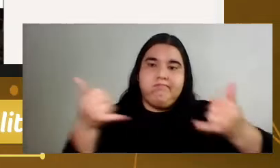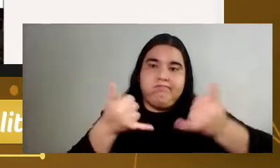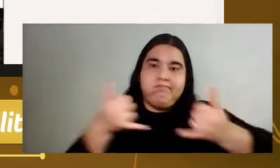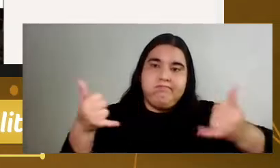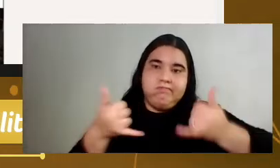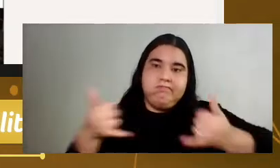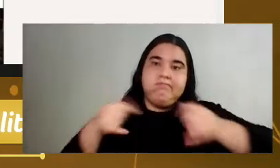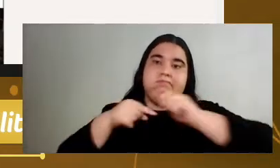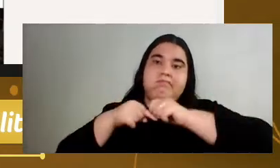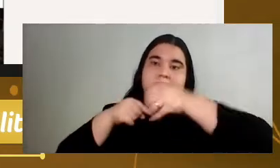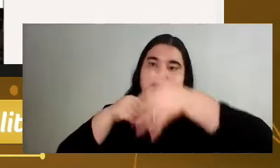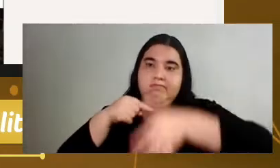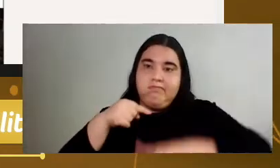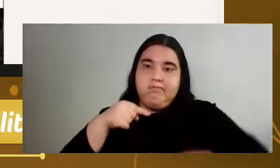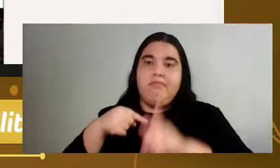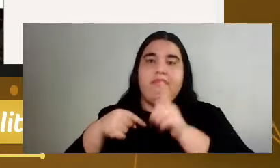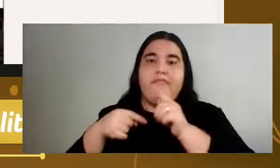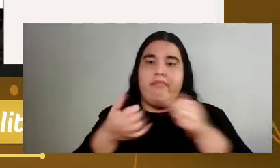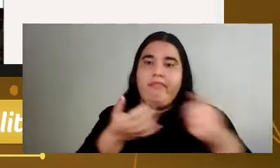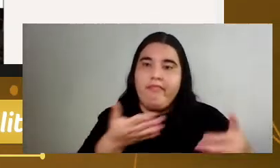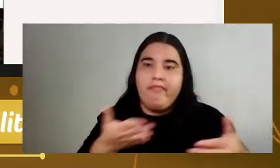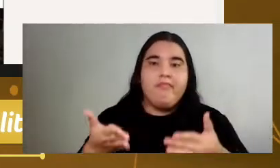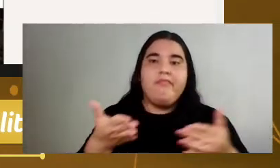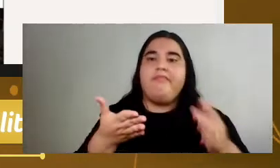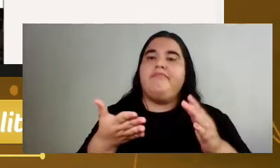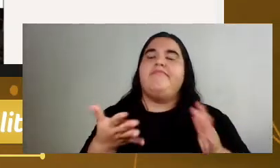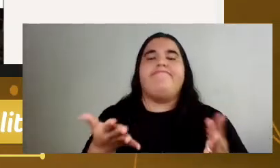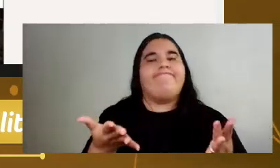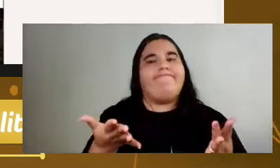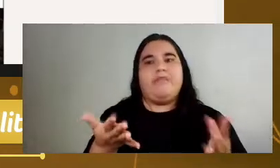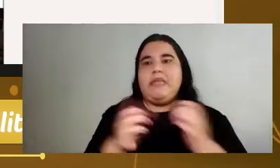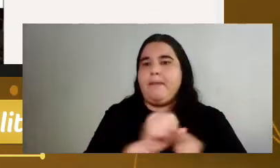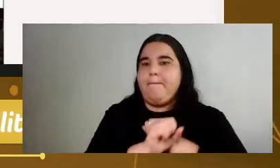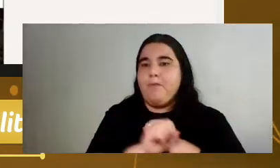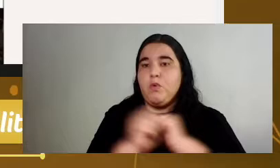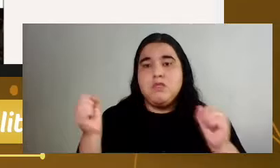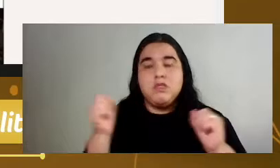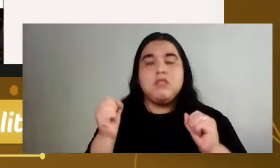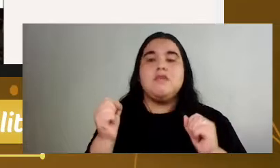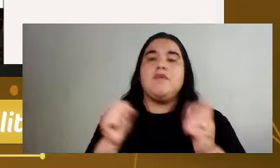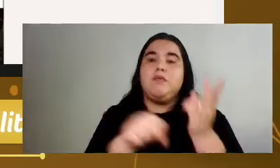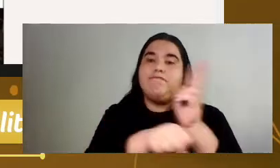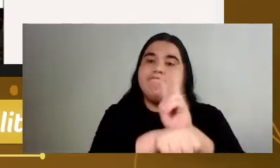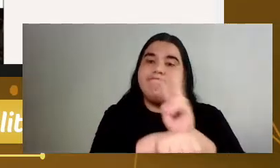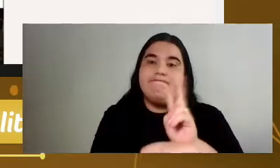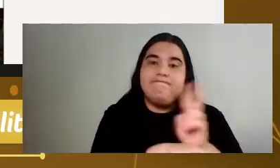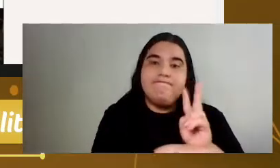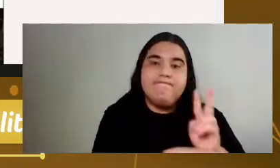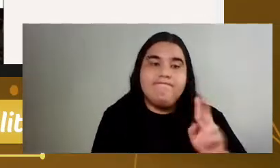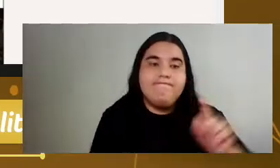reservatório, então seria inviável a gente fazer um monitoramento